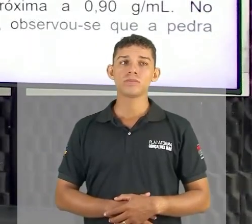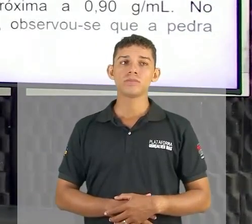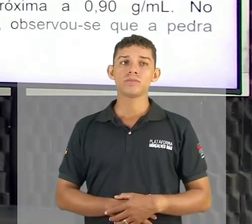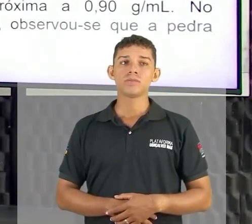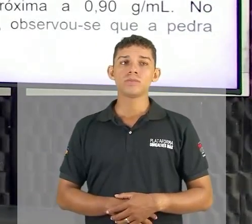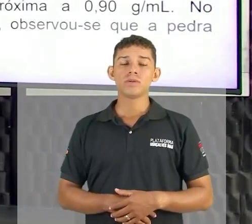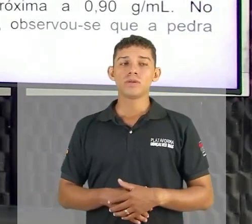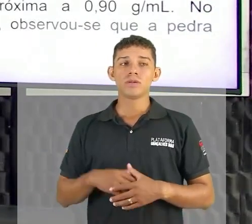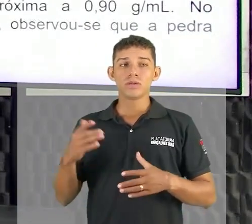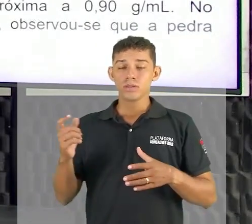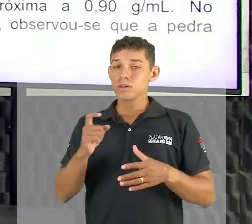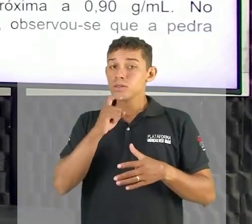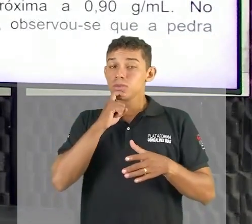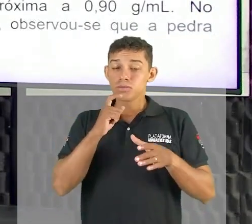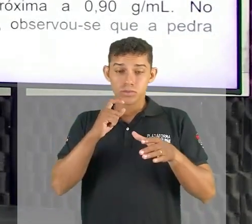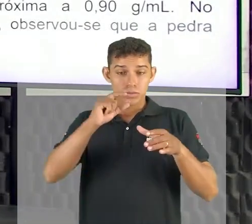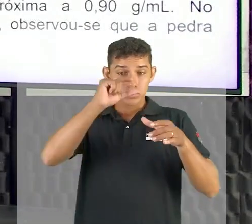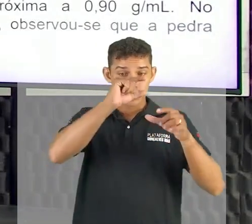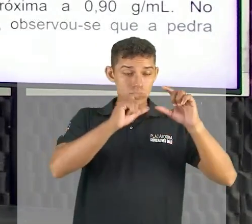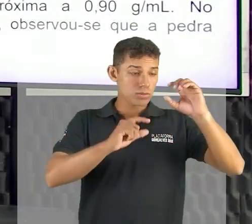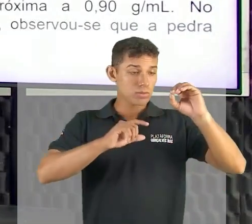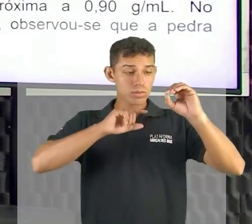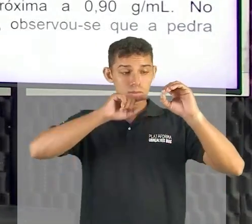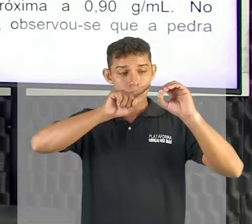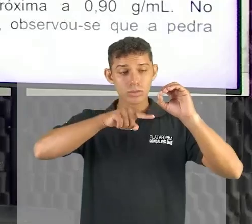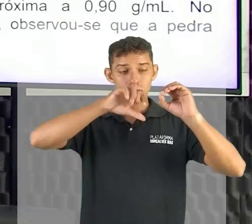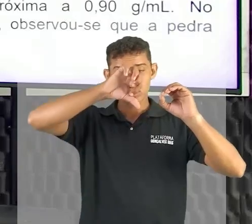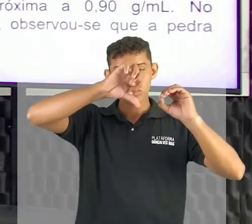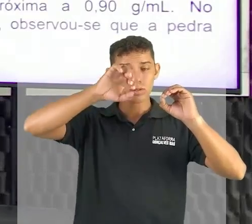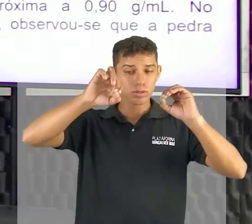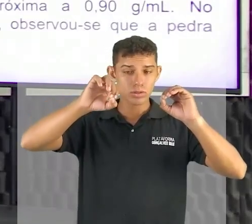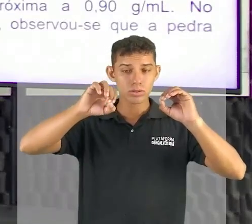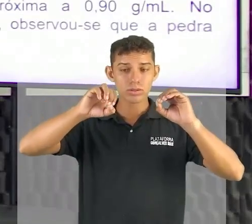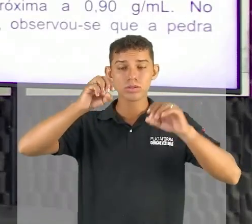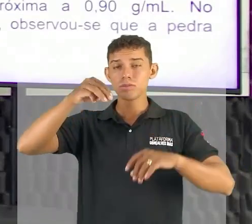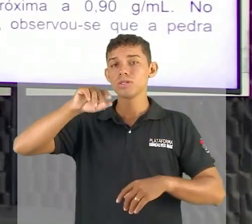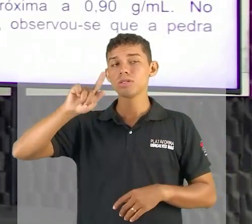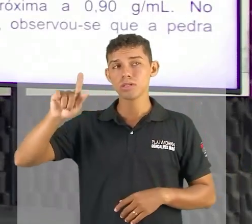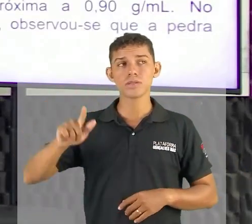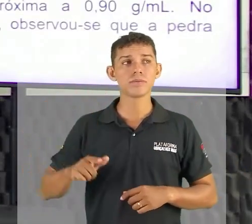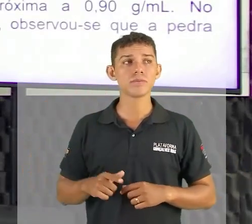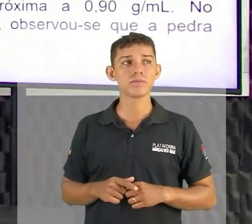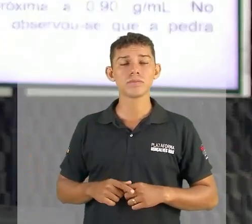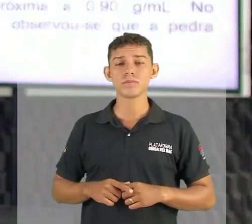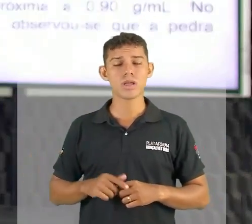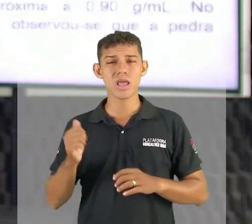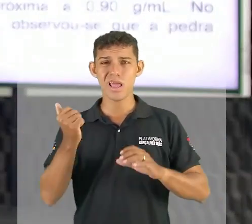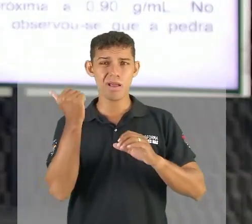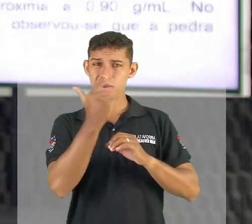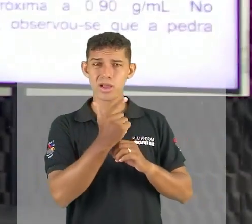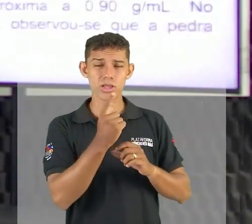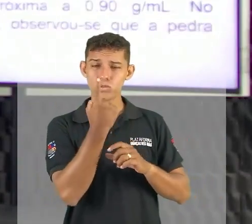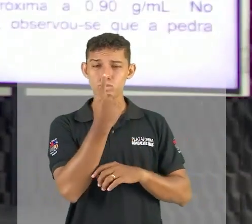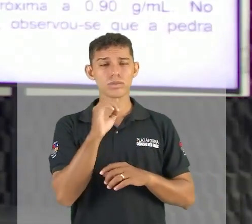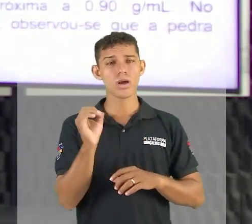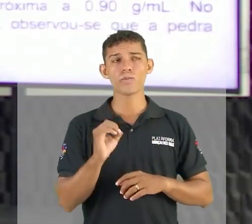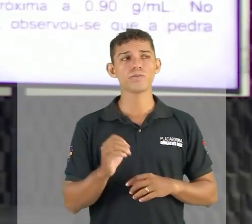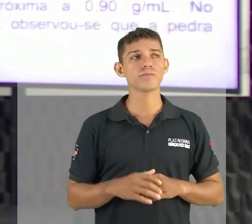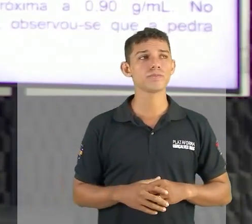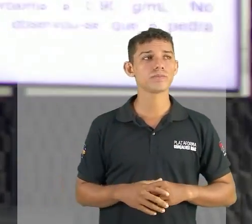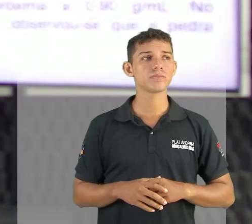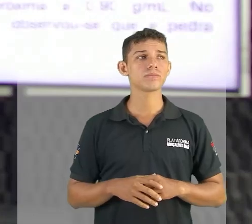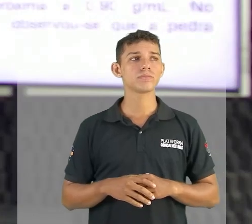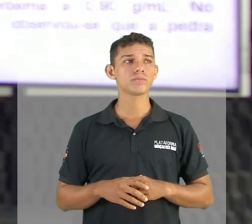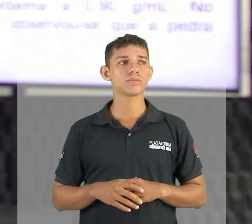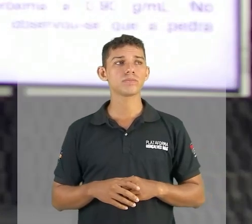ele colocou o quê? Uma pedra com 0,9. Gente, 0,9 é maior que 1? Não.